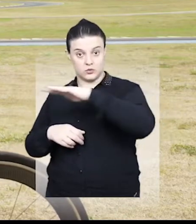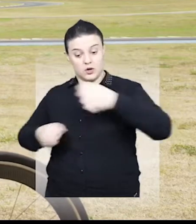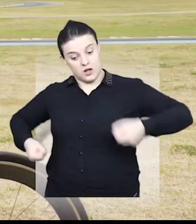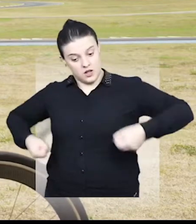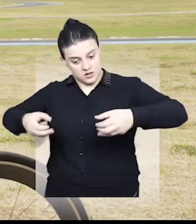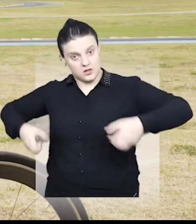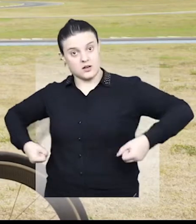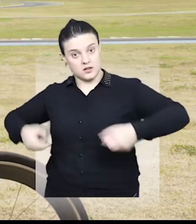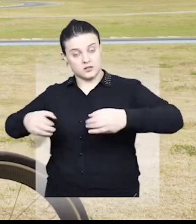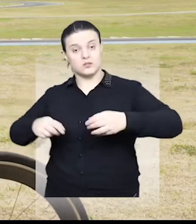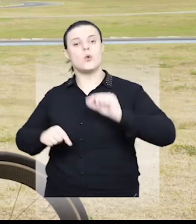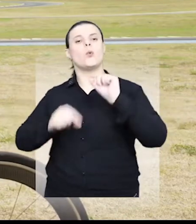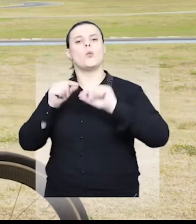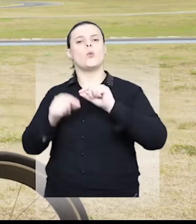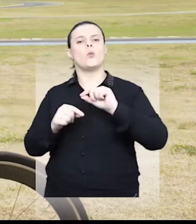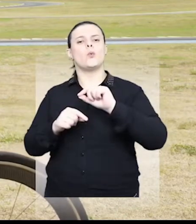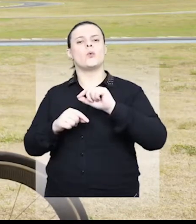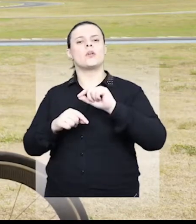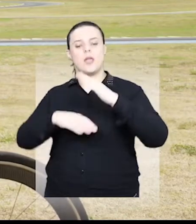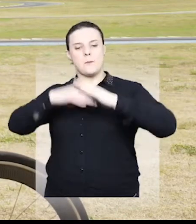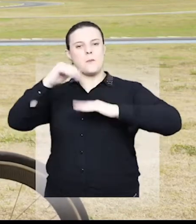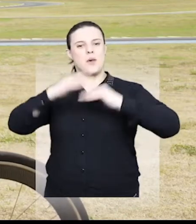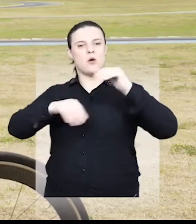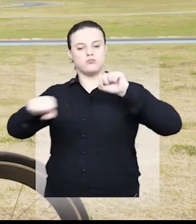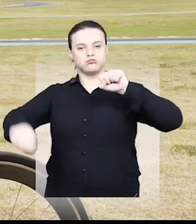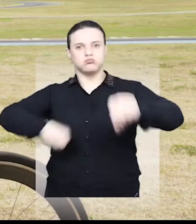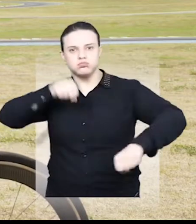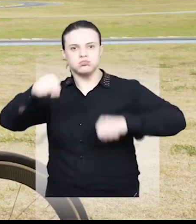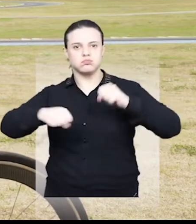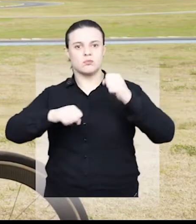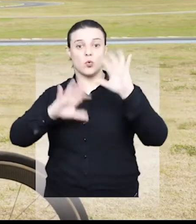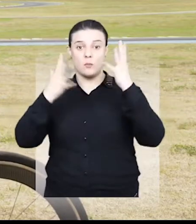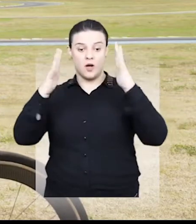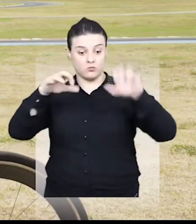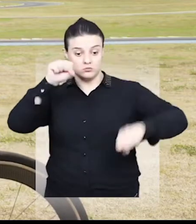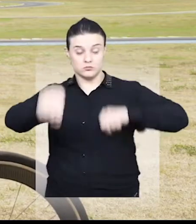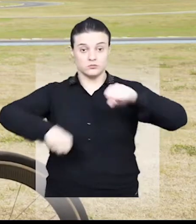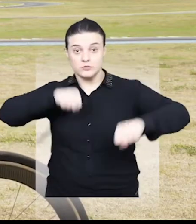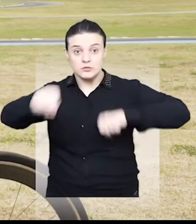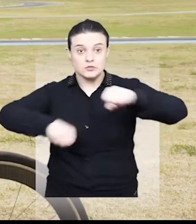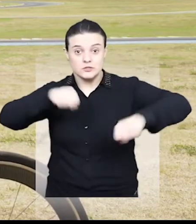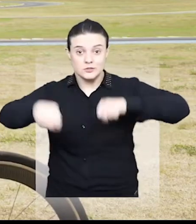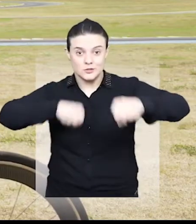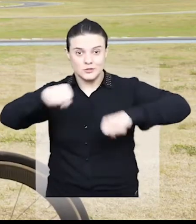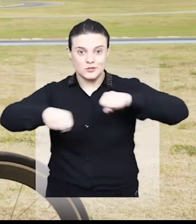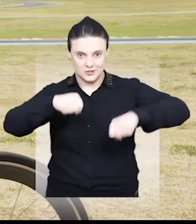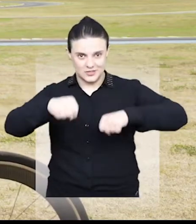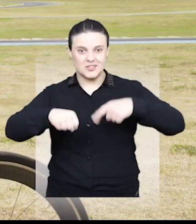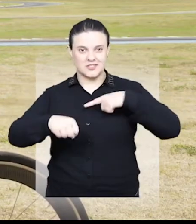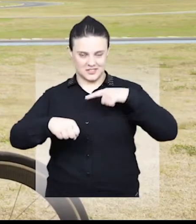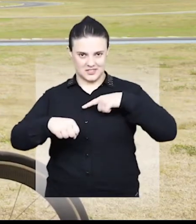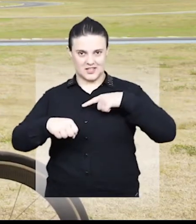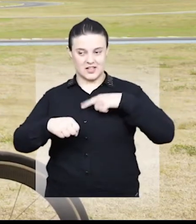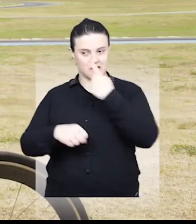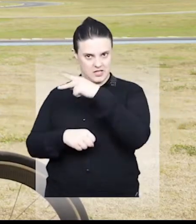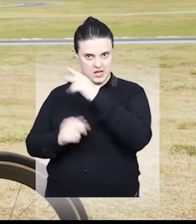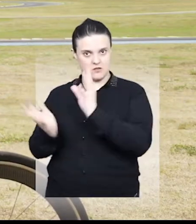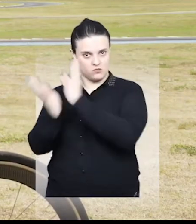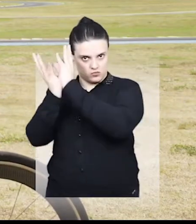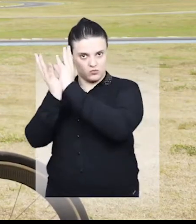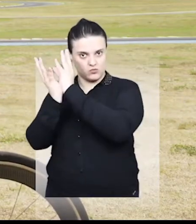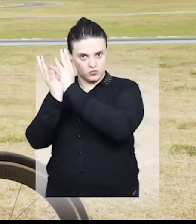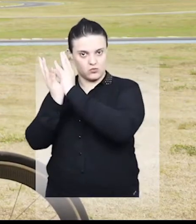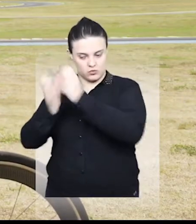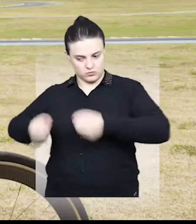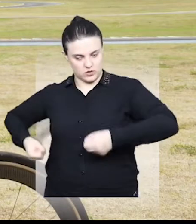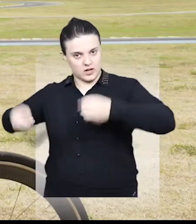é cadeirante, que são os handbikes, que pedalam, né, com as mãos. Existe a categoria deles, né,